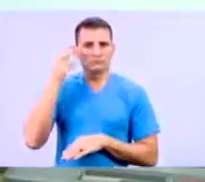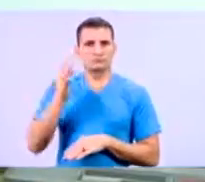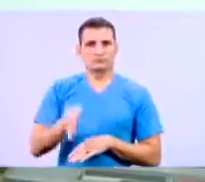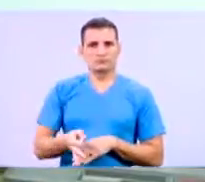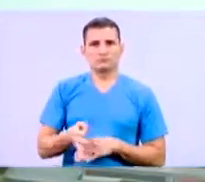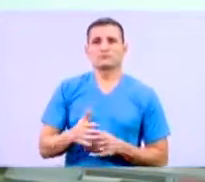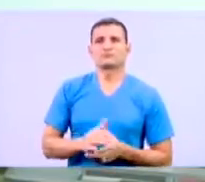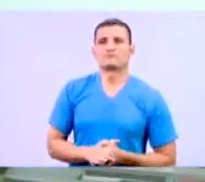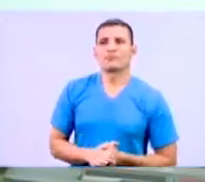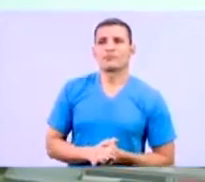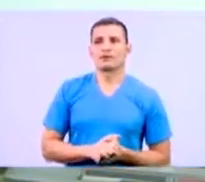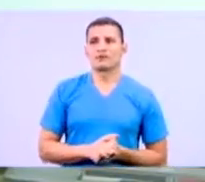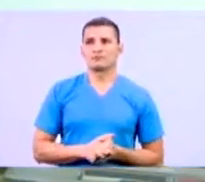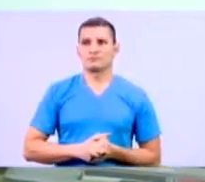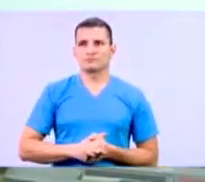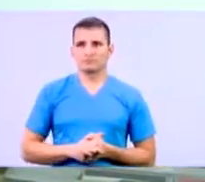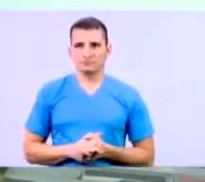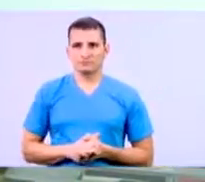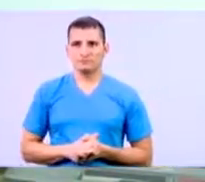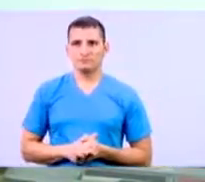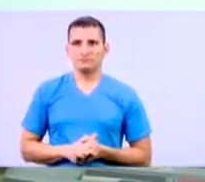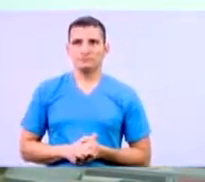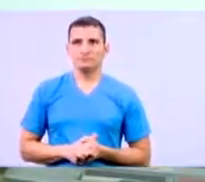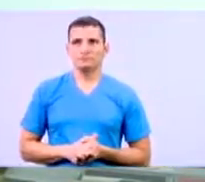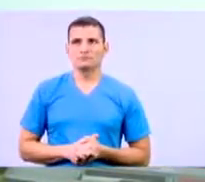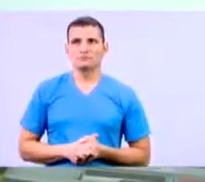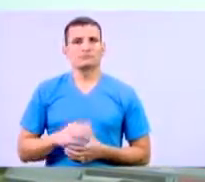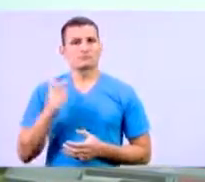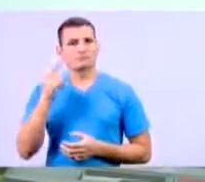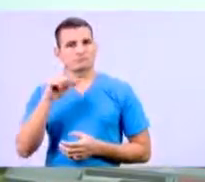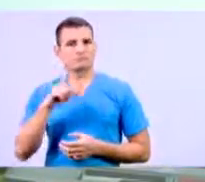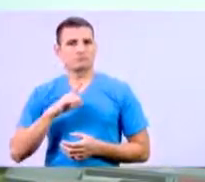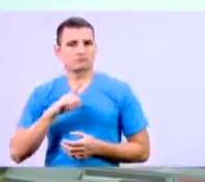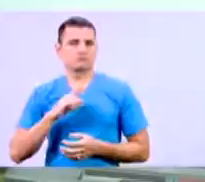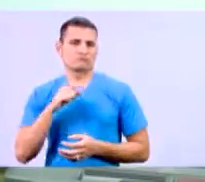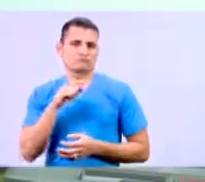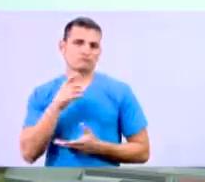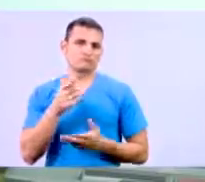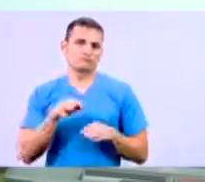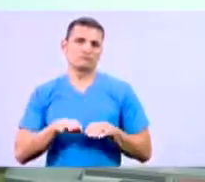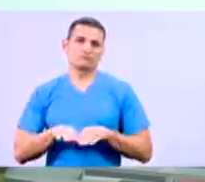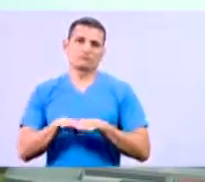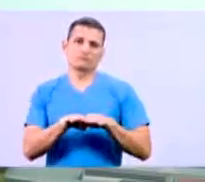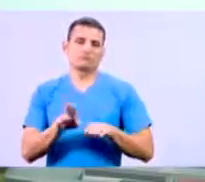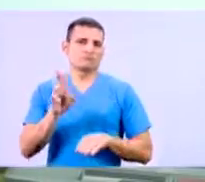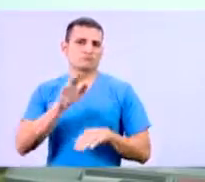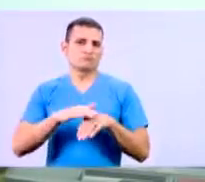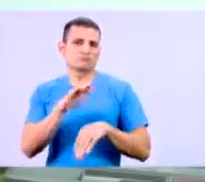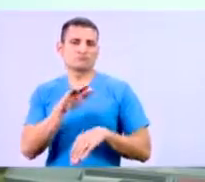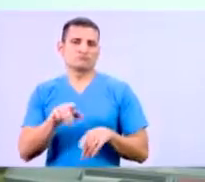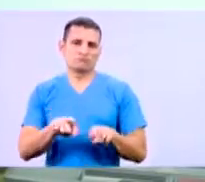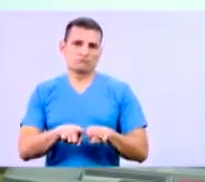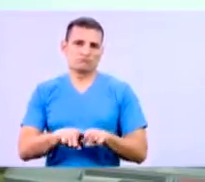conseguiu ter essa popularização desse padrão, devido até mesmo pelo custo